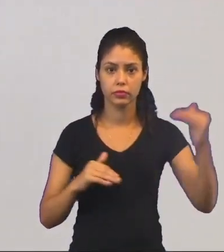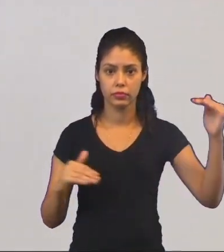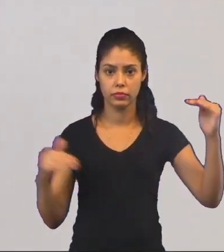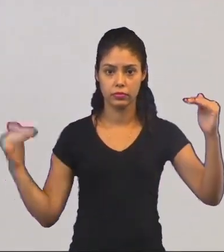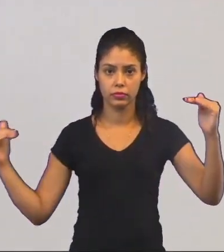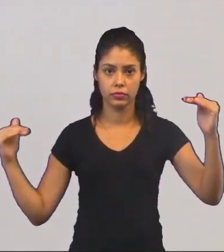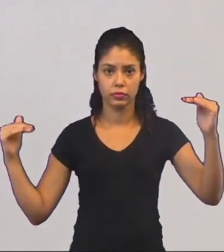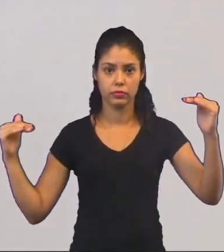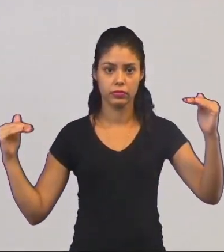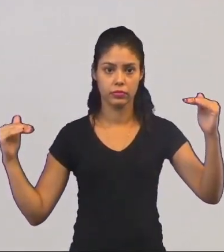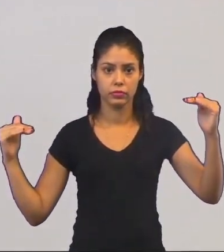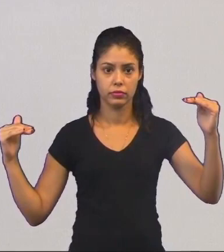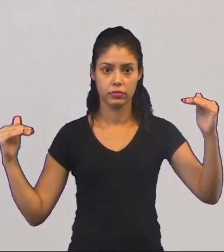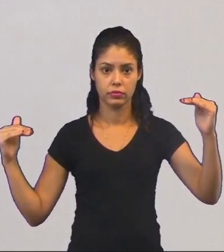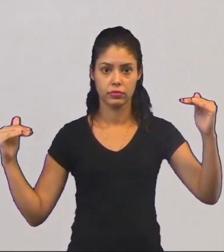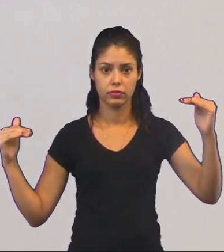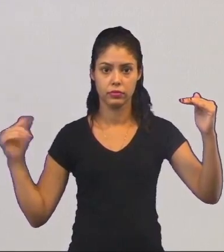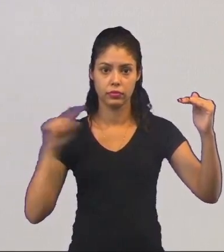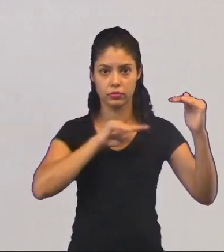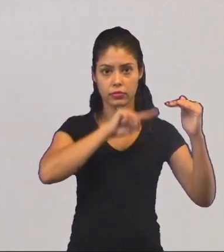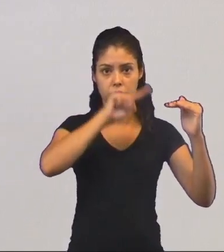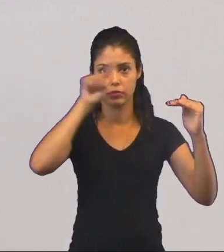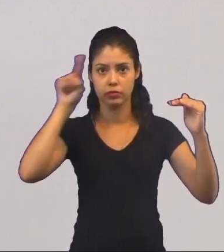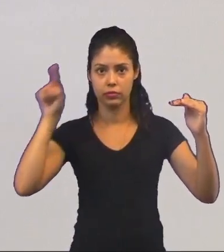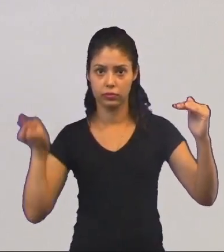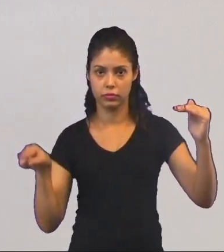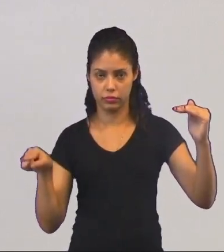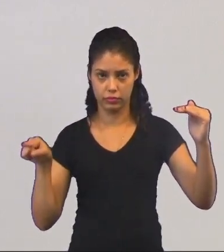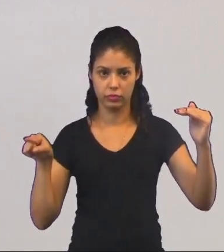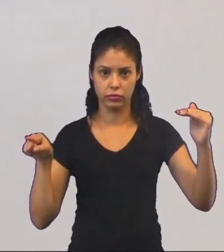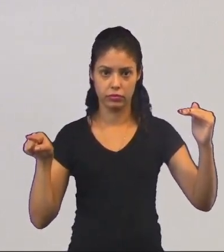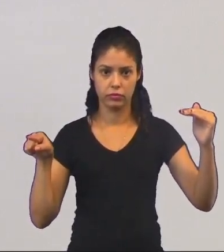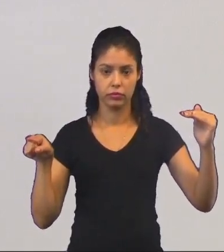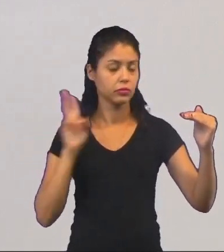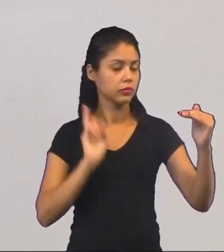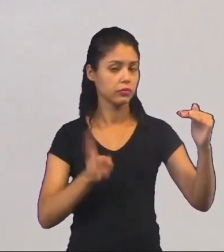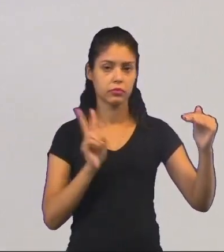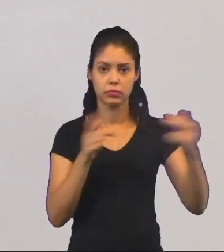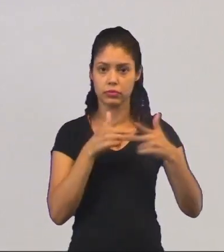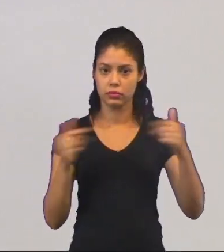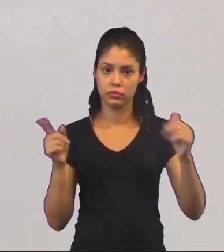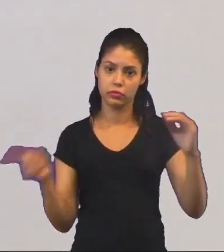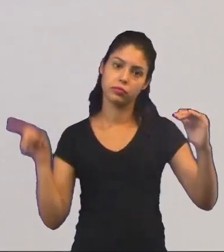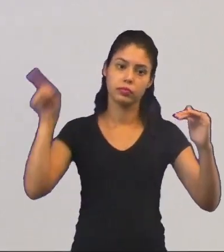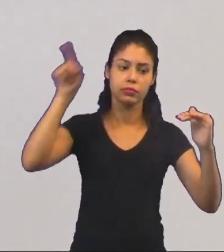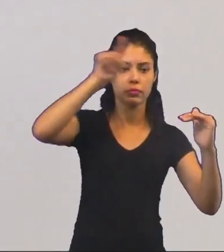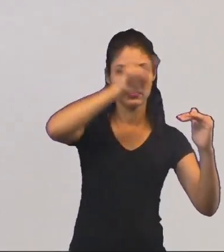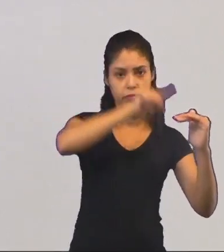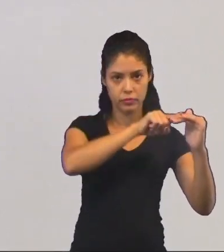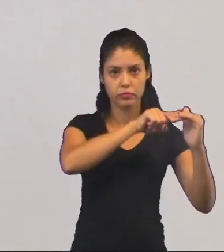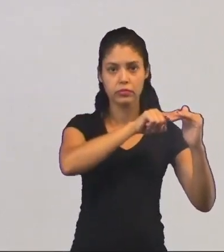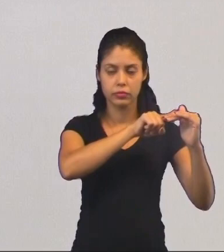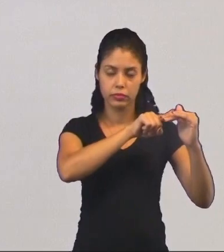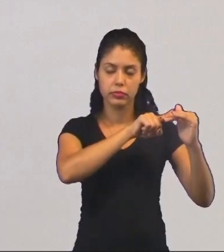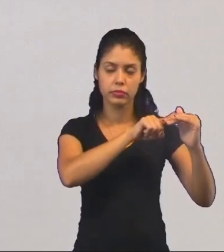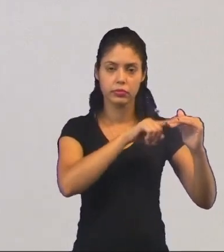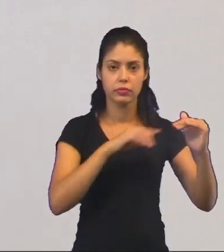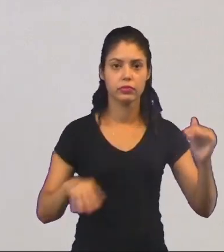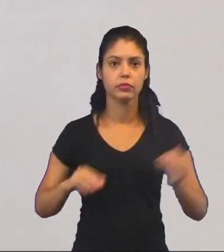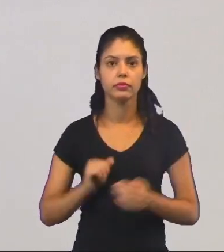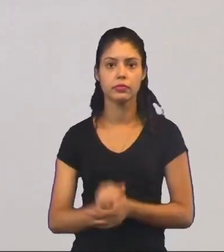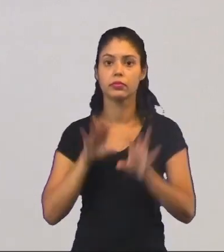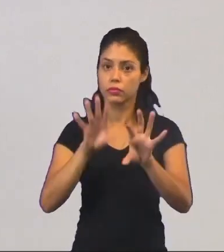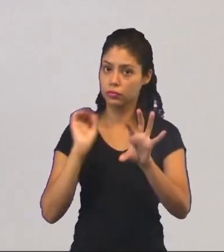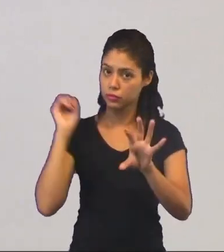180 graus de um lado e fazer a circulação é a mesma coisa voltando de 0 a 180